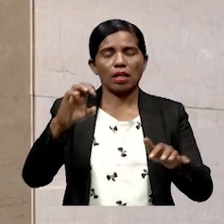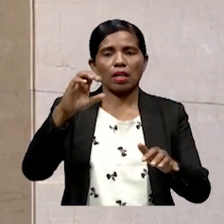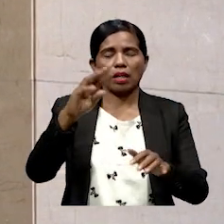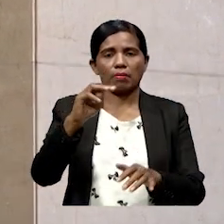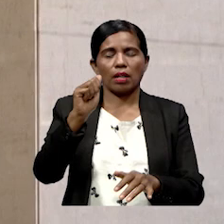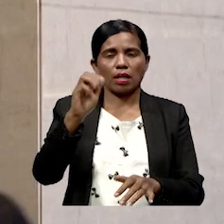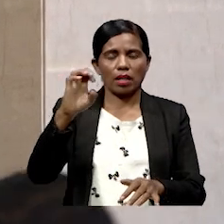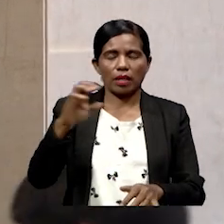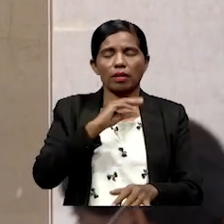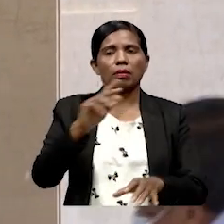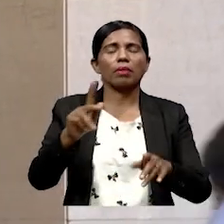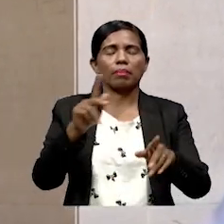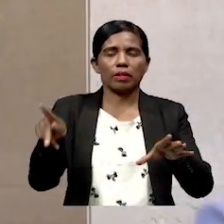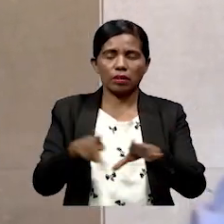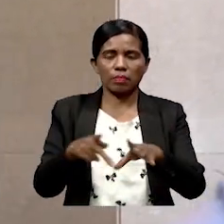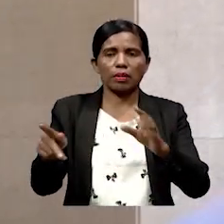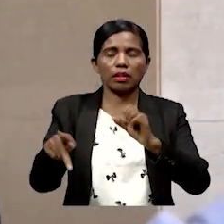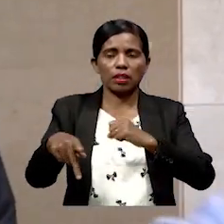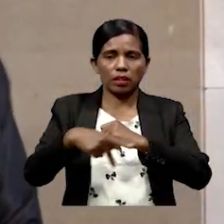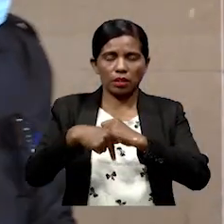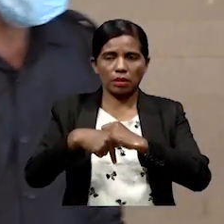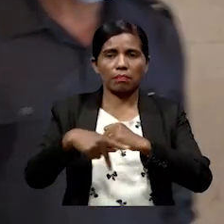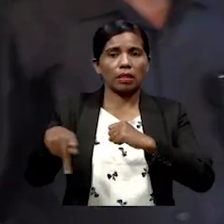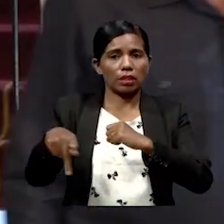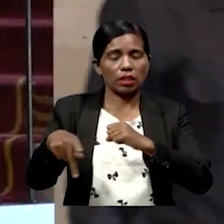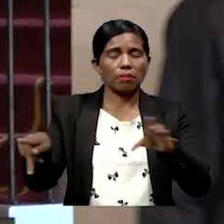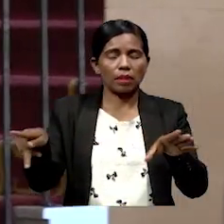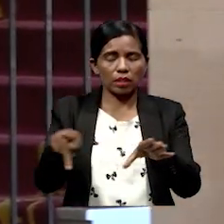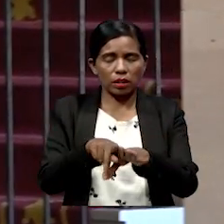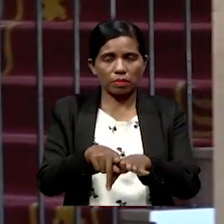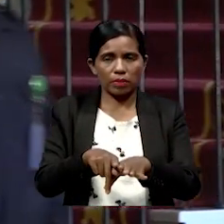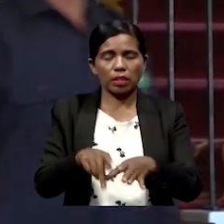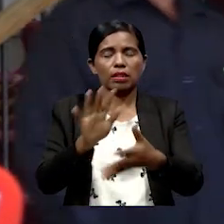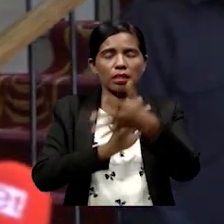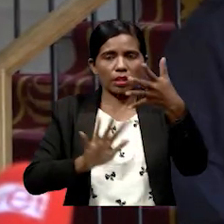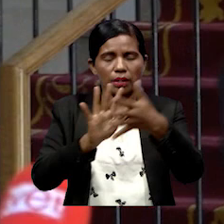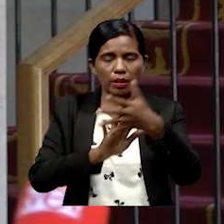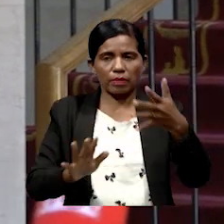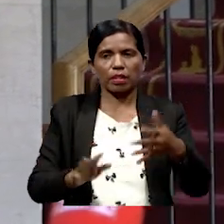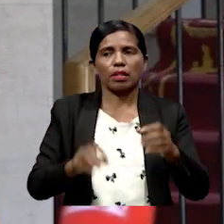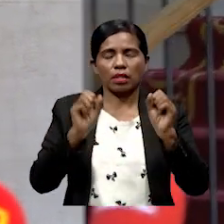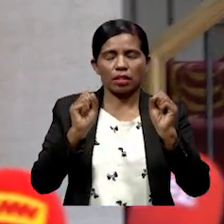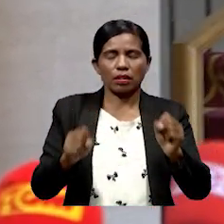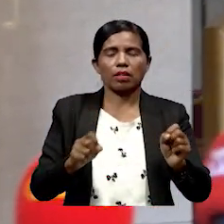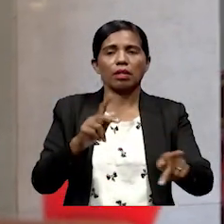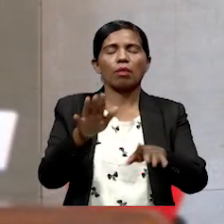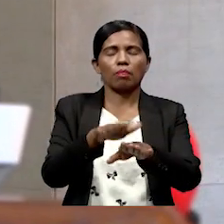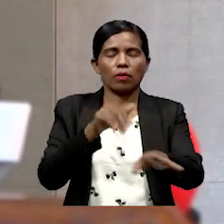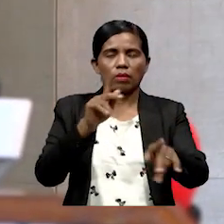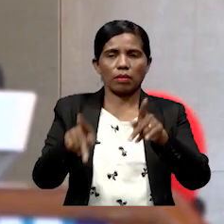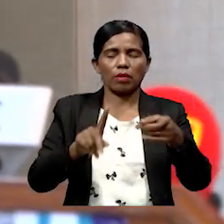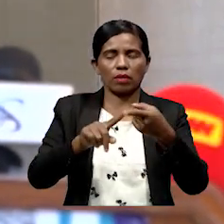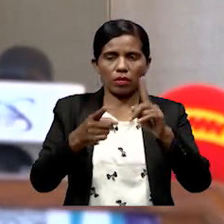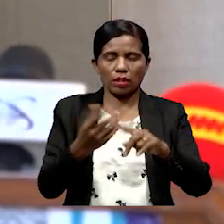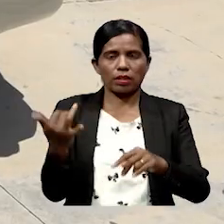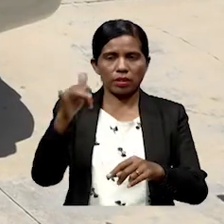convidado sira nebe se participa e a cerimónia tomada de posse, cada órgão soberano sira mak se convida nia homólogo sira. Nun